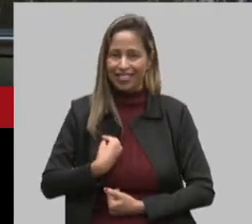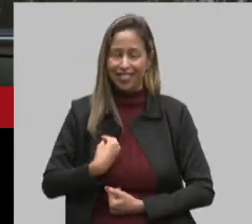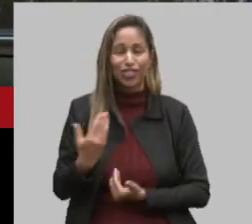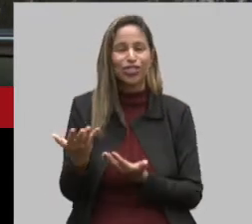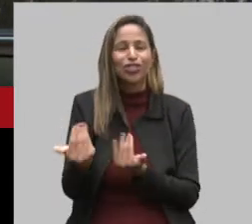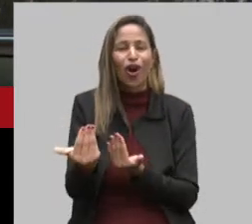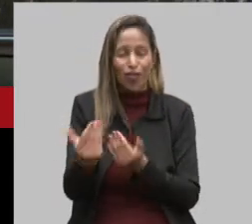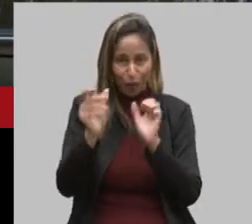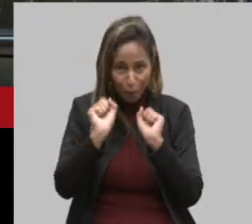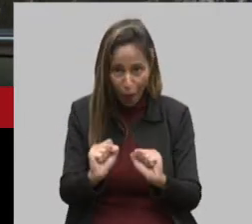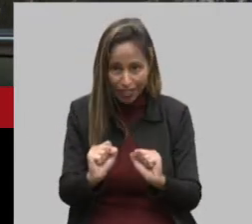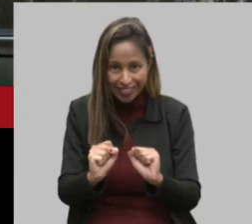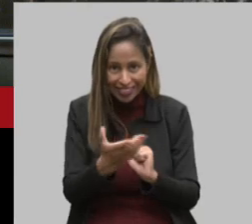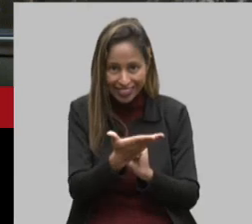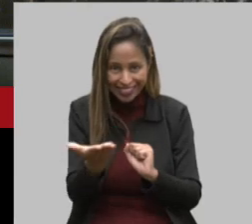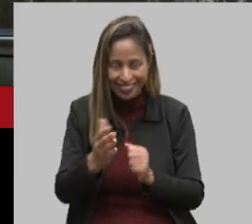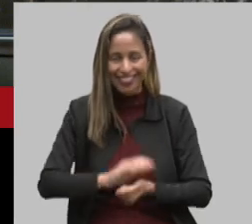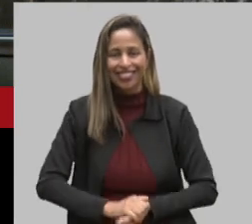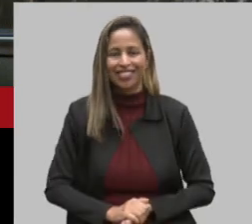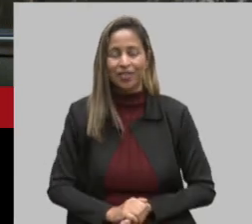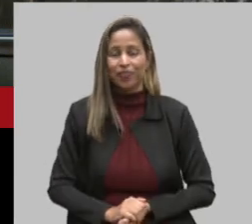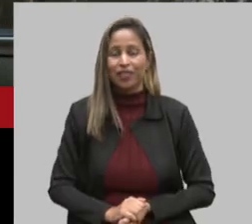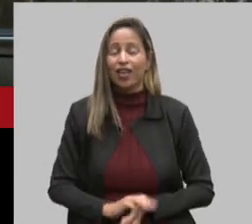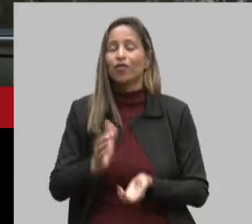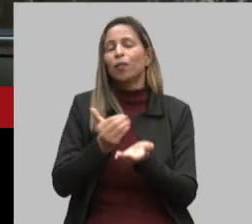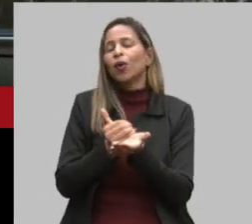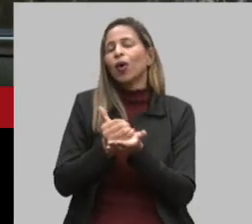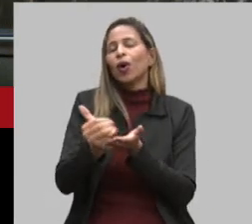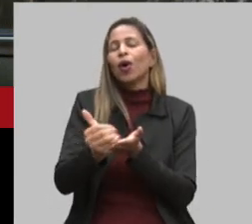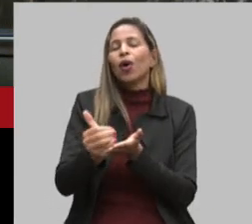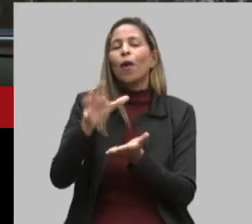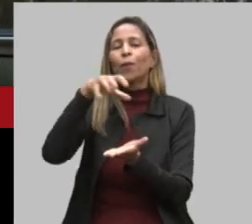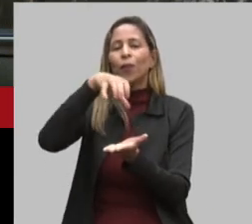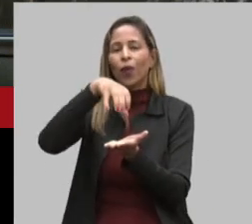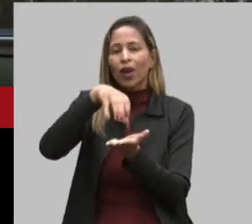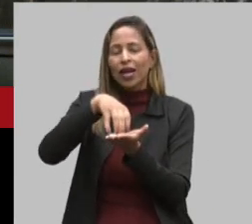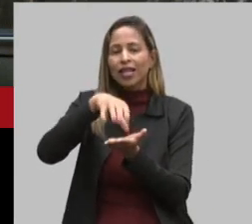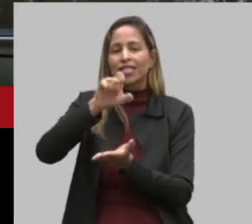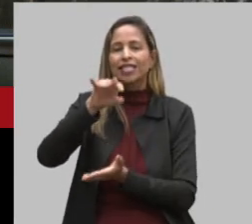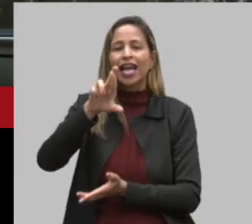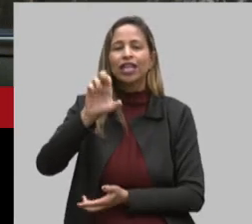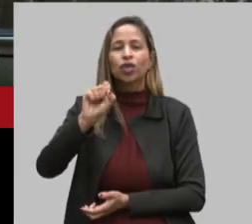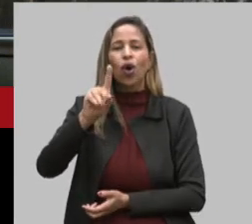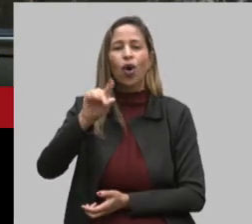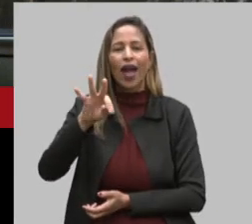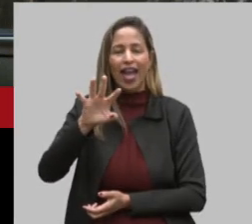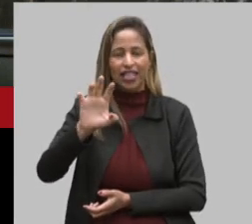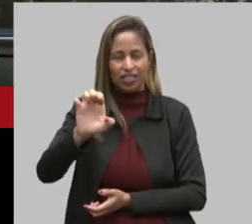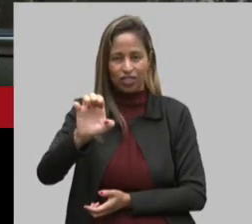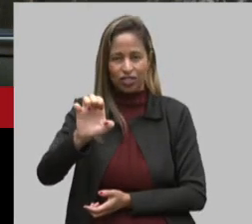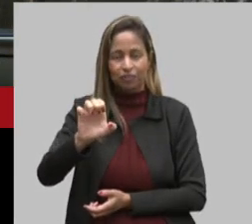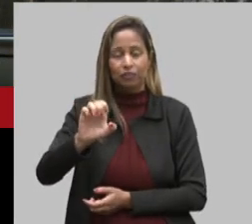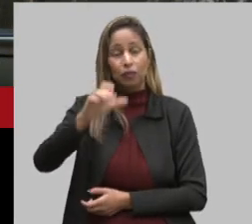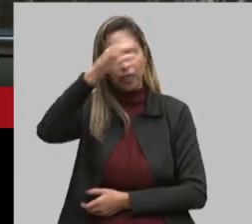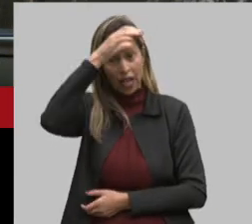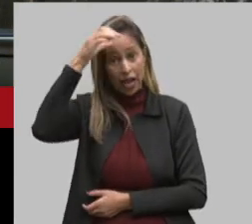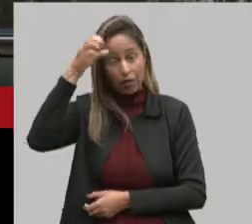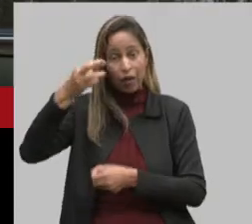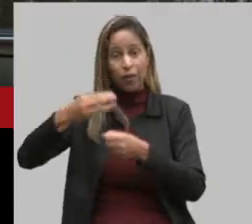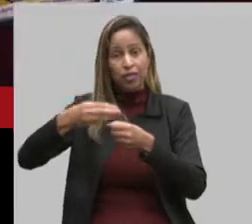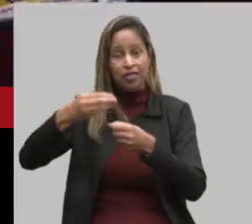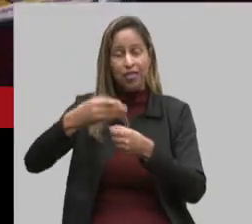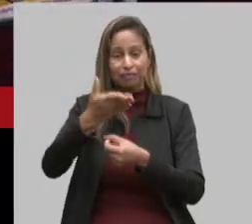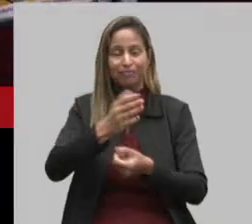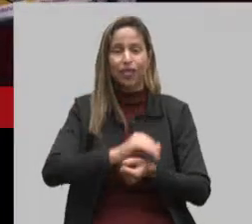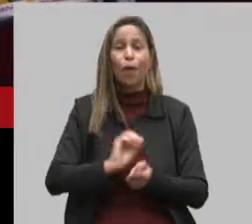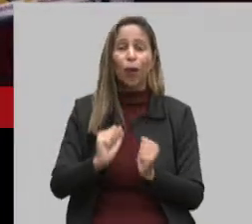Pode ser então nós vamos começar pelo Polo centro-oeste que a coordenação é da Câmara Municipal de arvos podem ficar